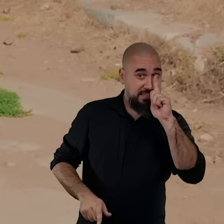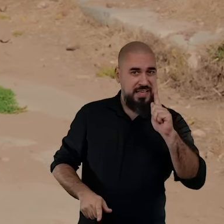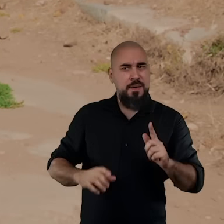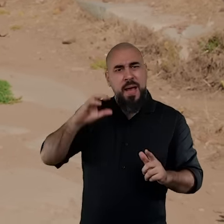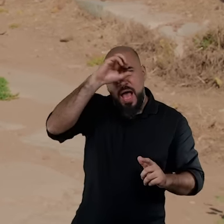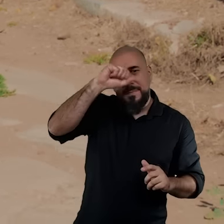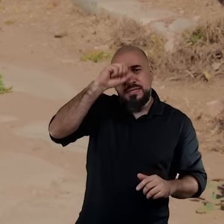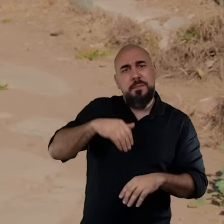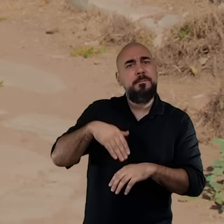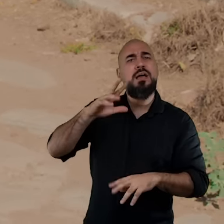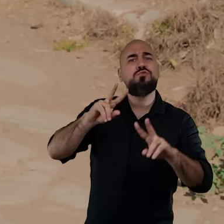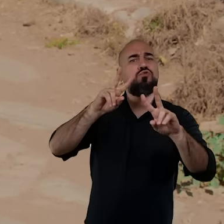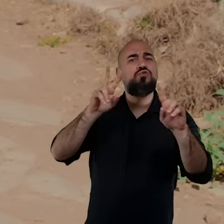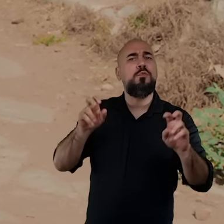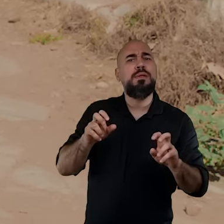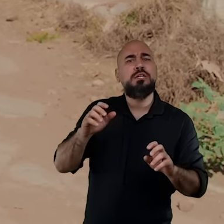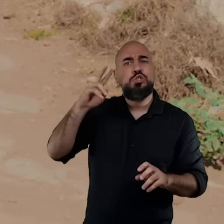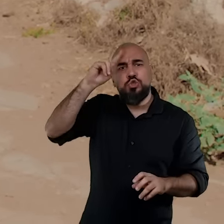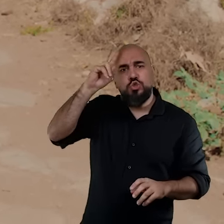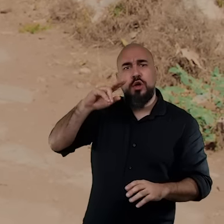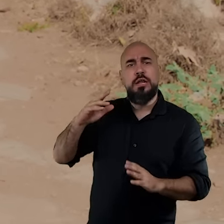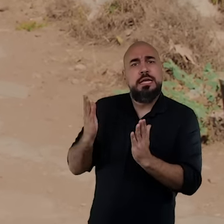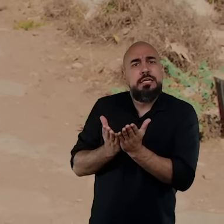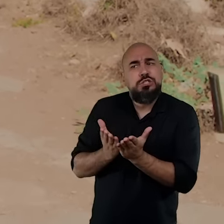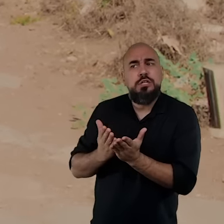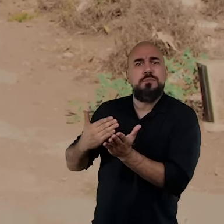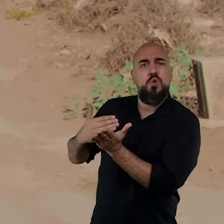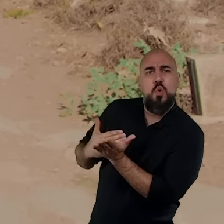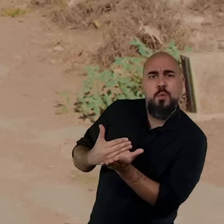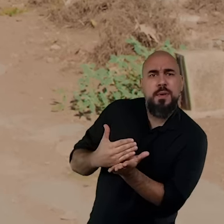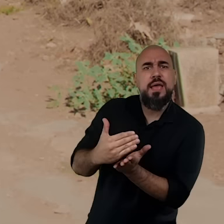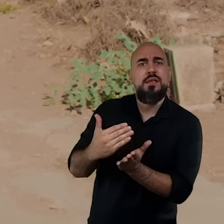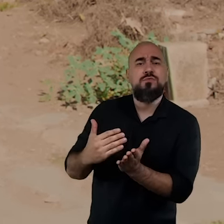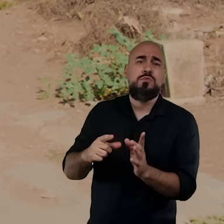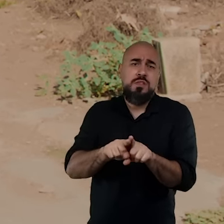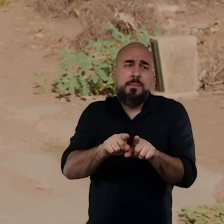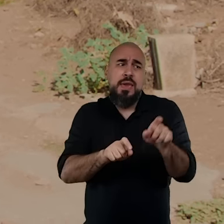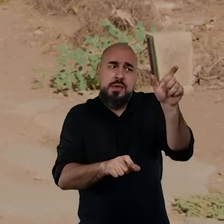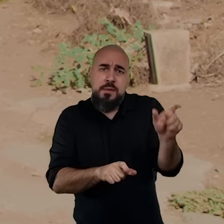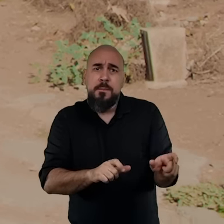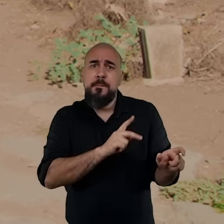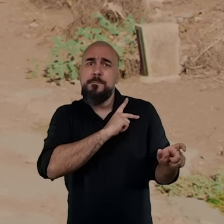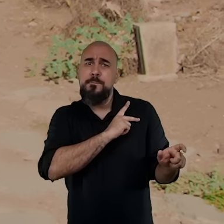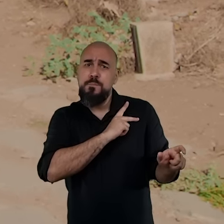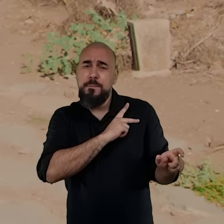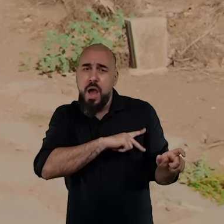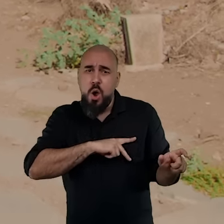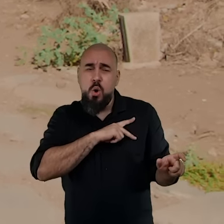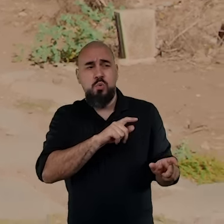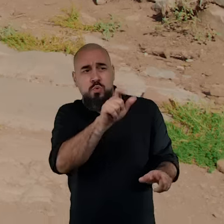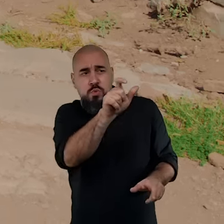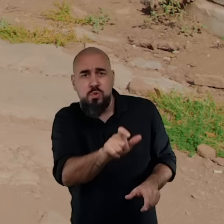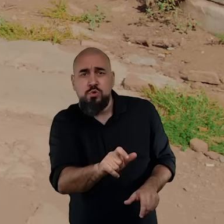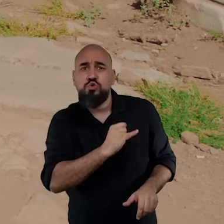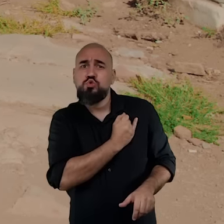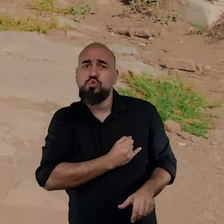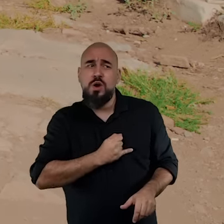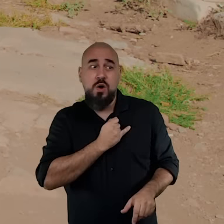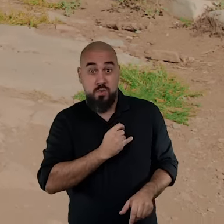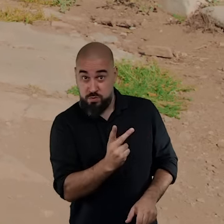sobre a história do cristianismo primitivo, sobre a história do apóstolo João, do apóstolo Paulo, porque ambos pregaram aqui,